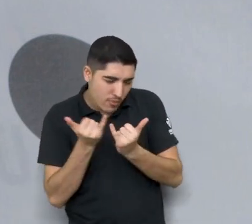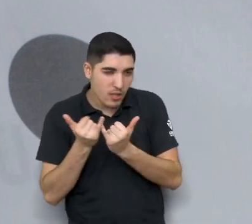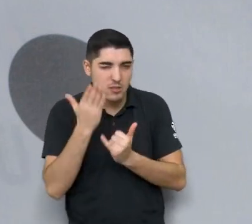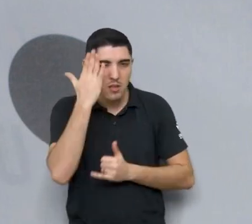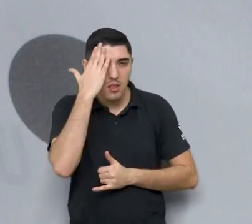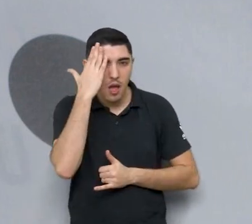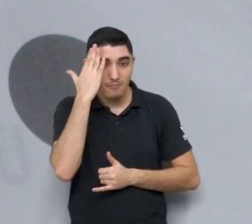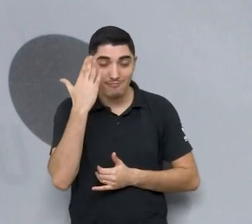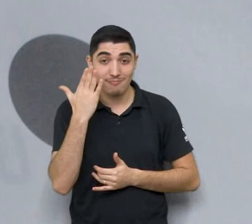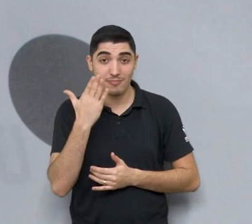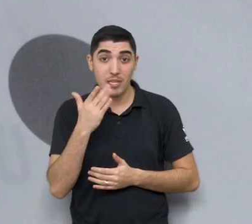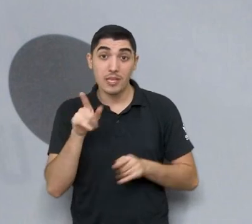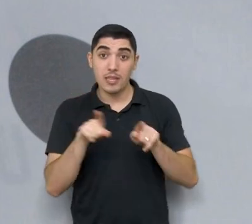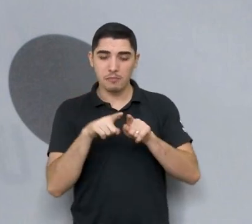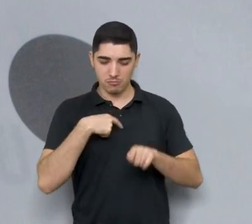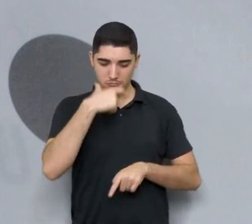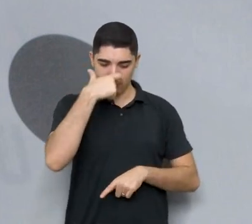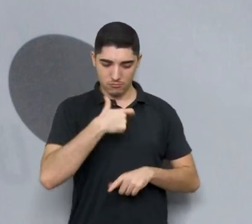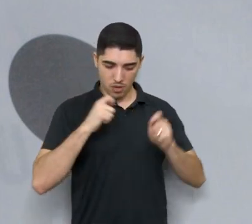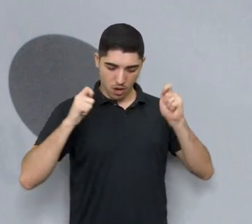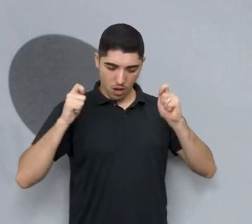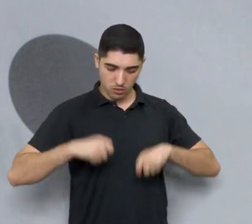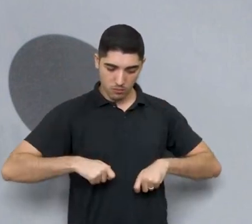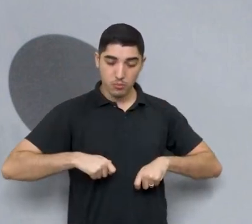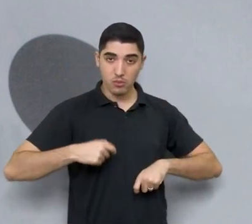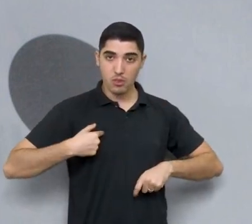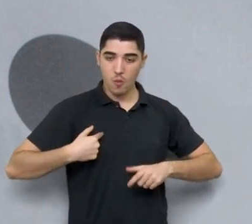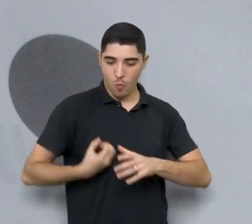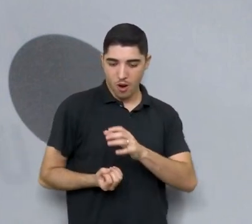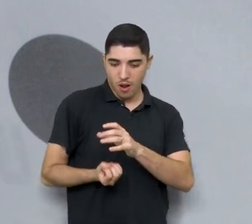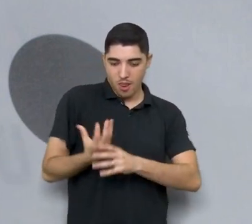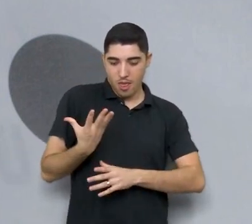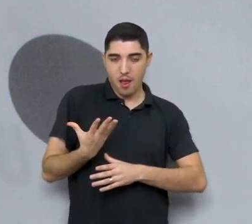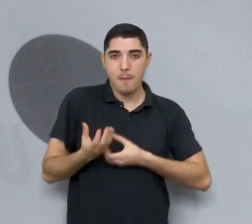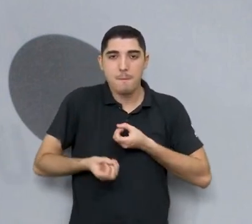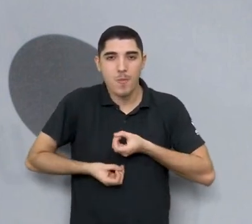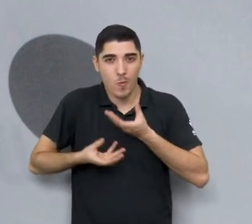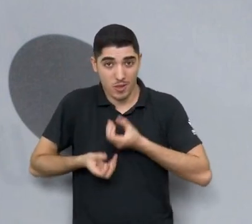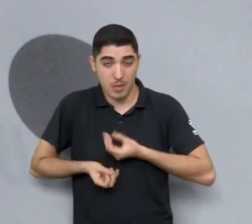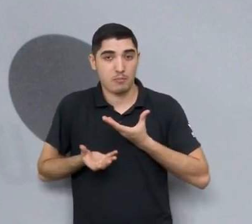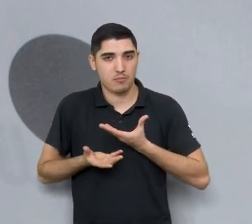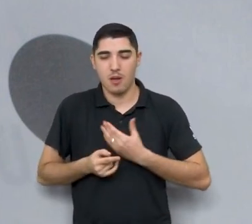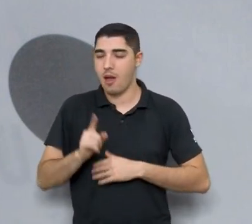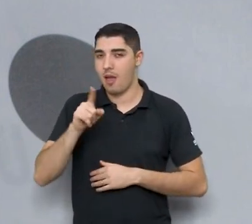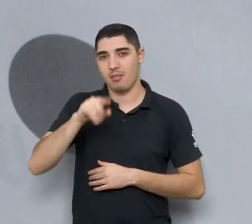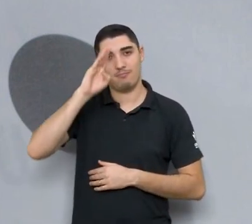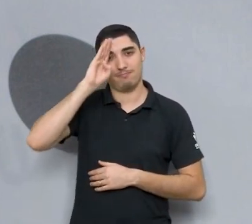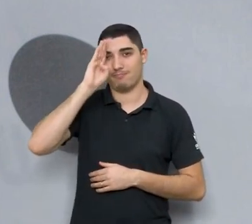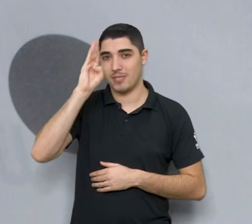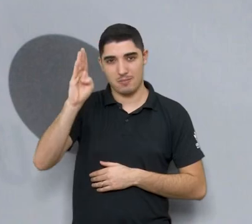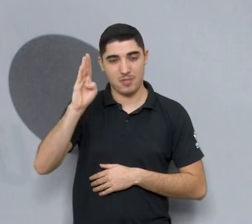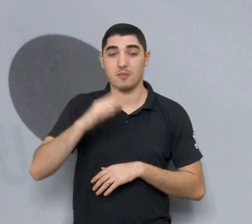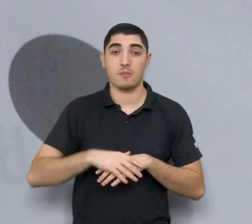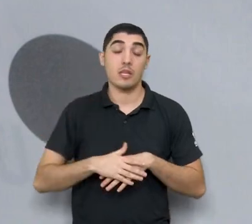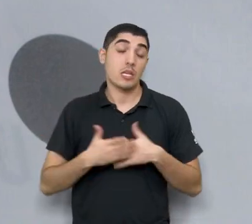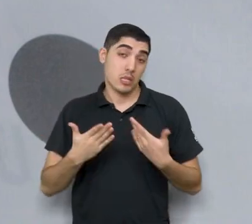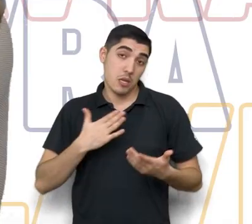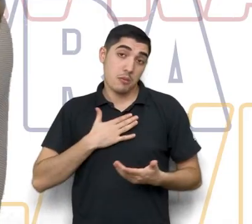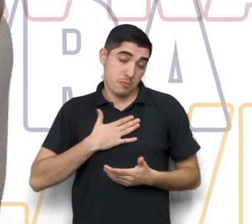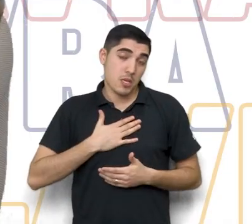fica apto a produzir bons poemas. Isso é fundamental. Então eu